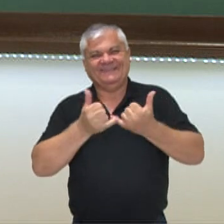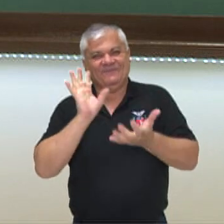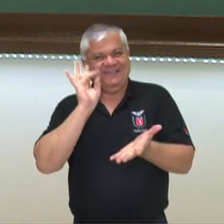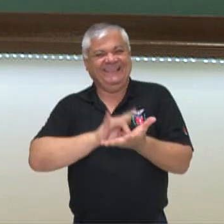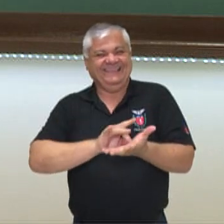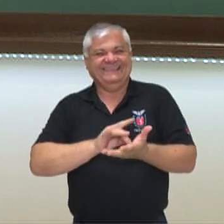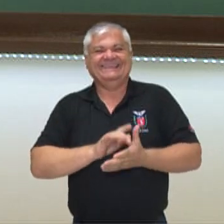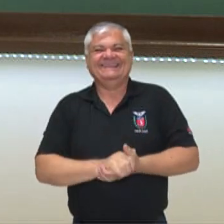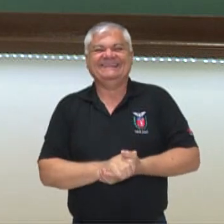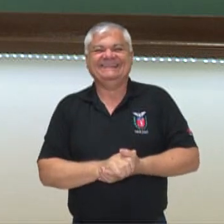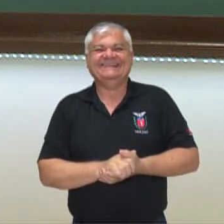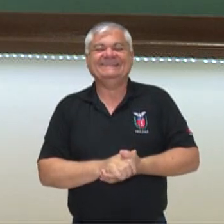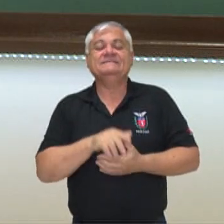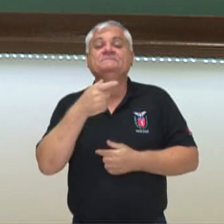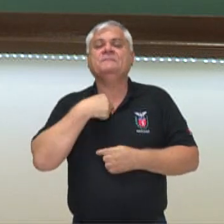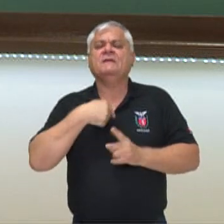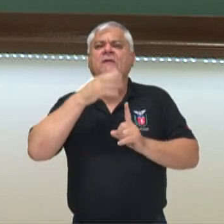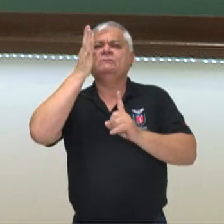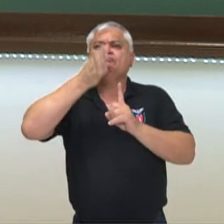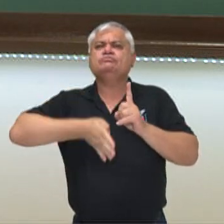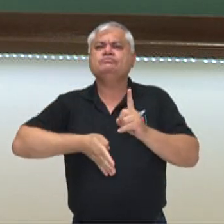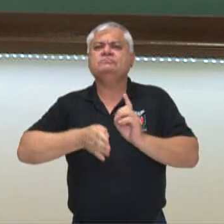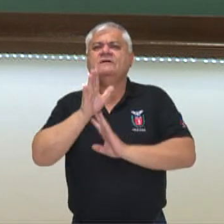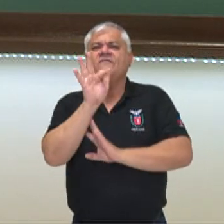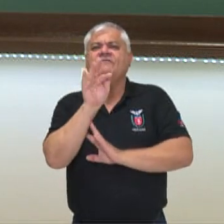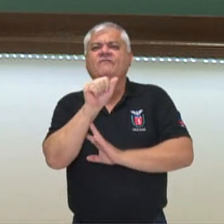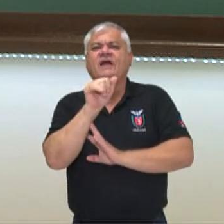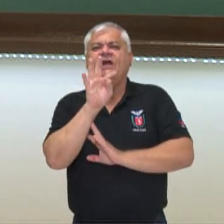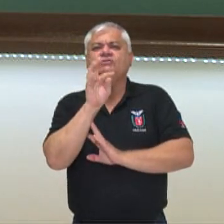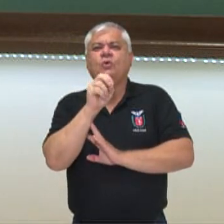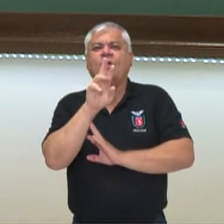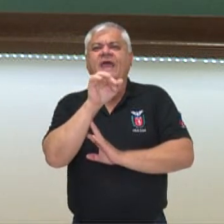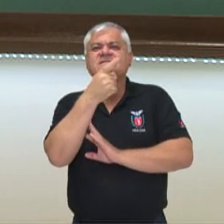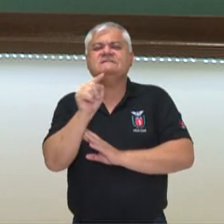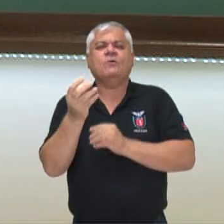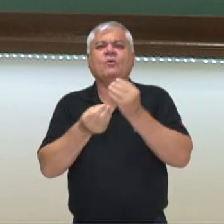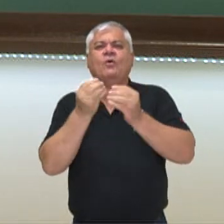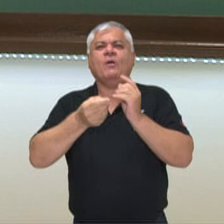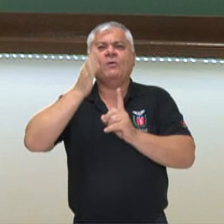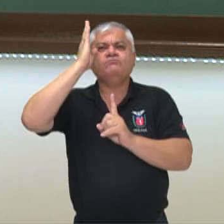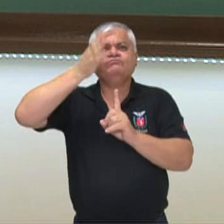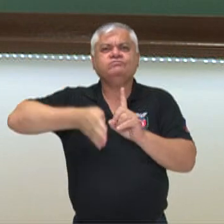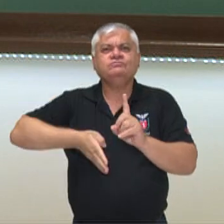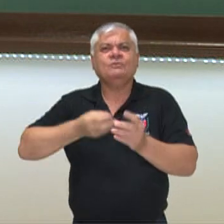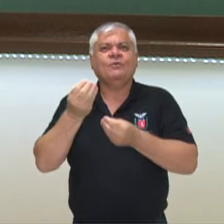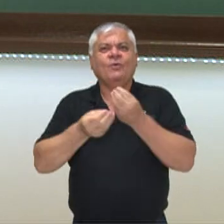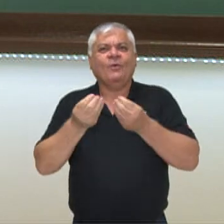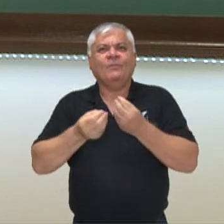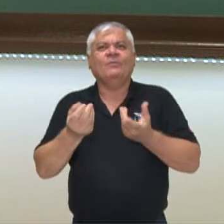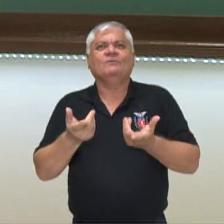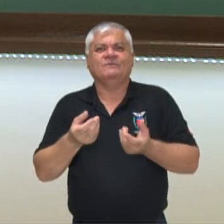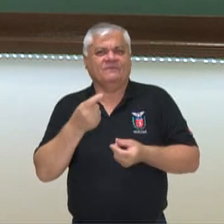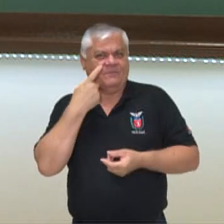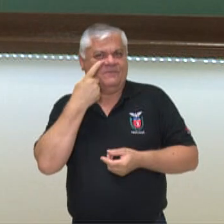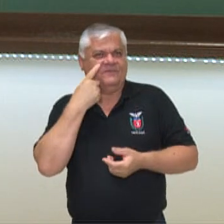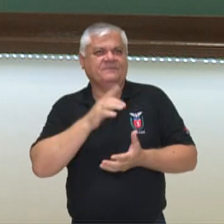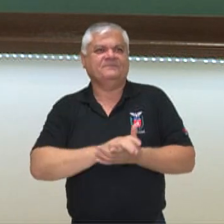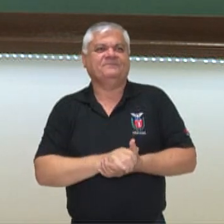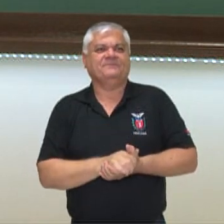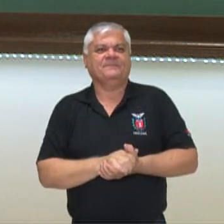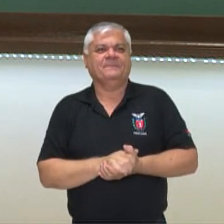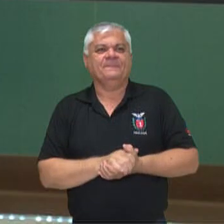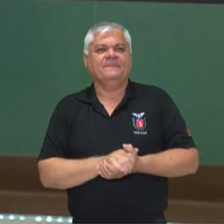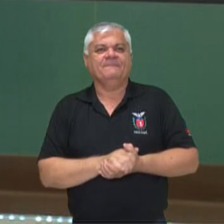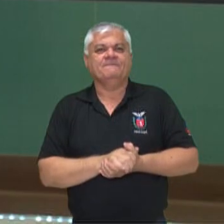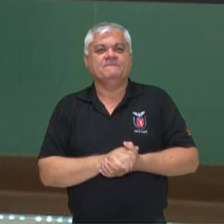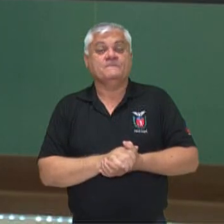verdade. Fatoração. Vamos utilizar a fatoração dentro da resolução de equação de segundo grau. Vamos ver isso? Olha